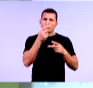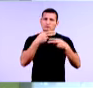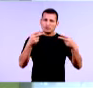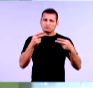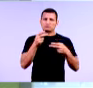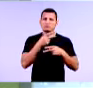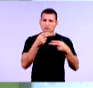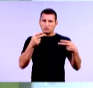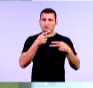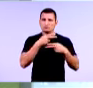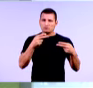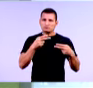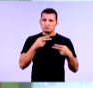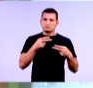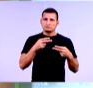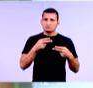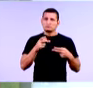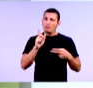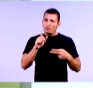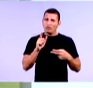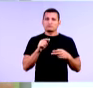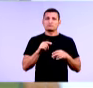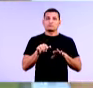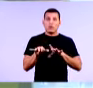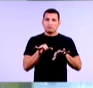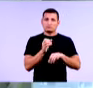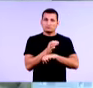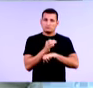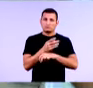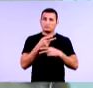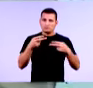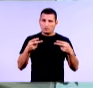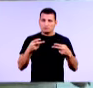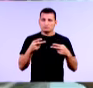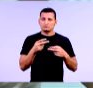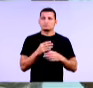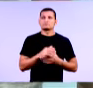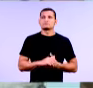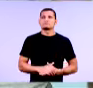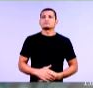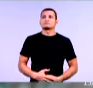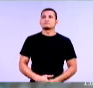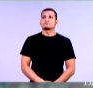a gente vai fazer o nosso pulo para programação orientada a objetos. Voltou aqui, né?